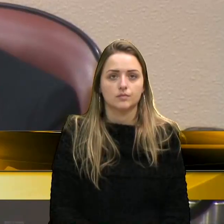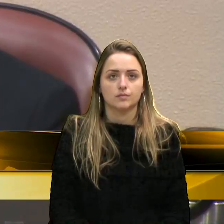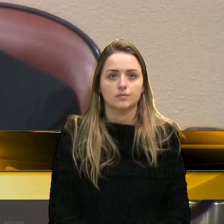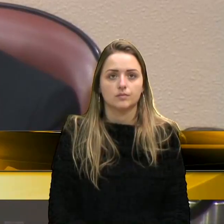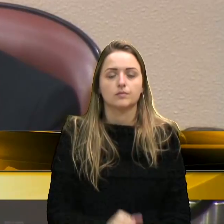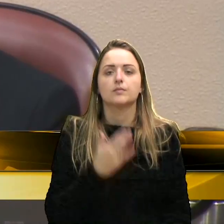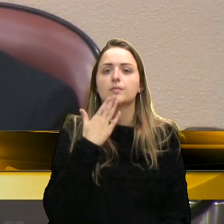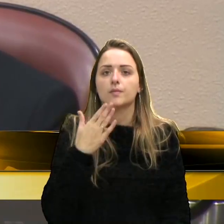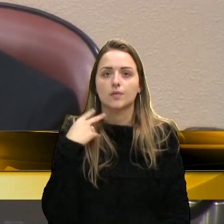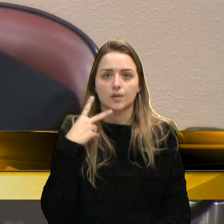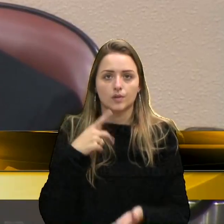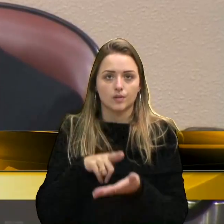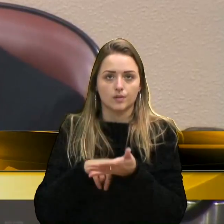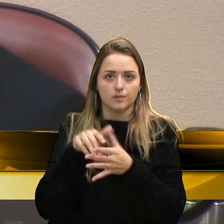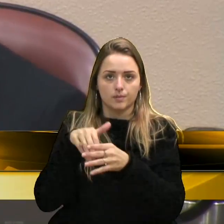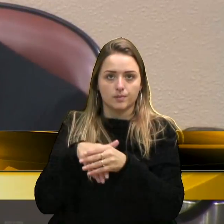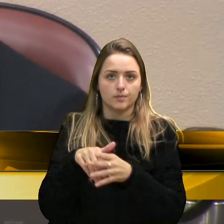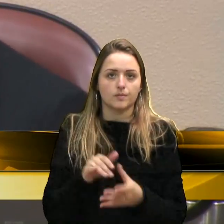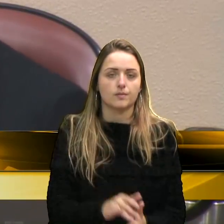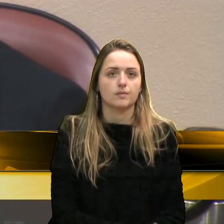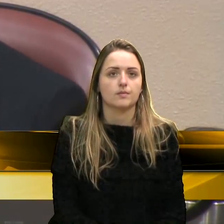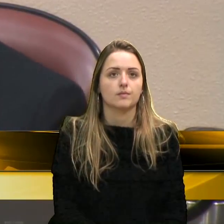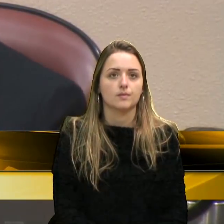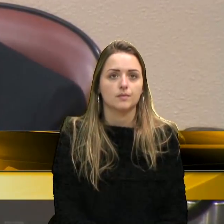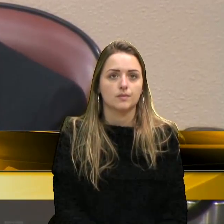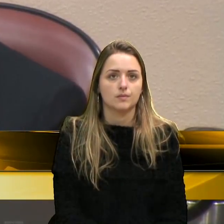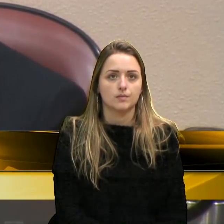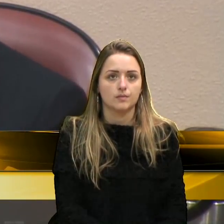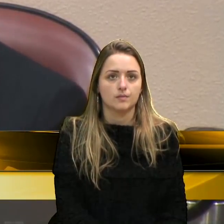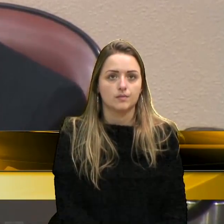solicito aos vereadores que registros voz